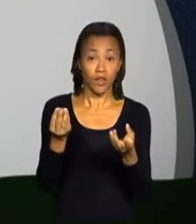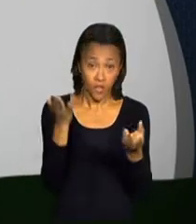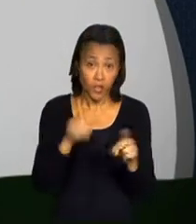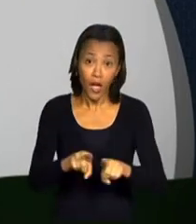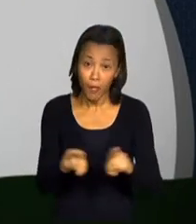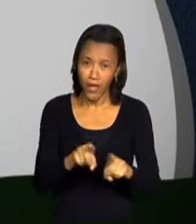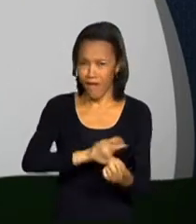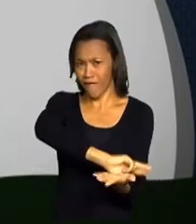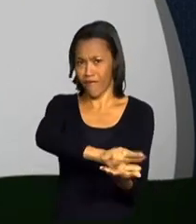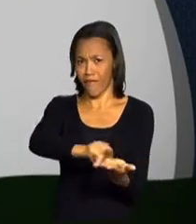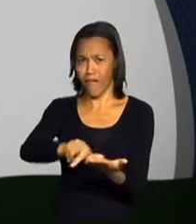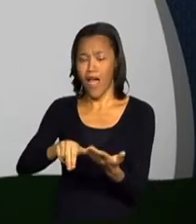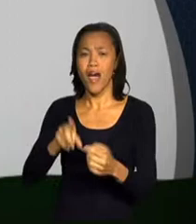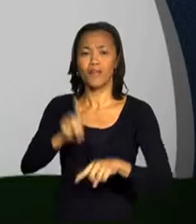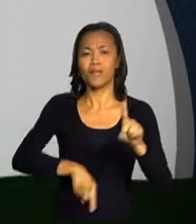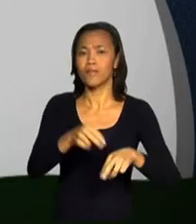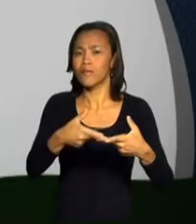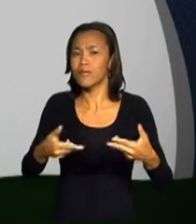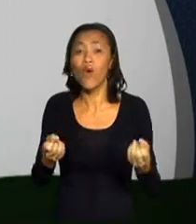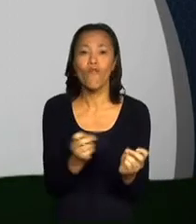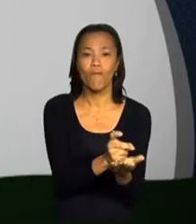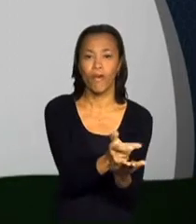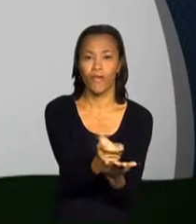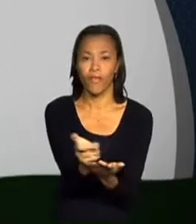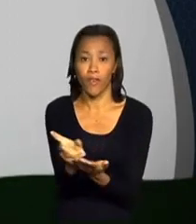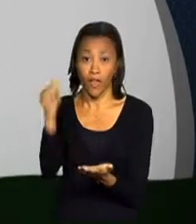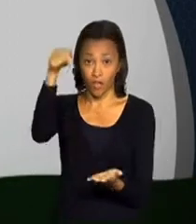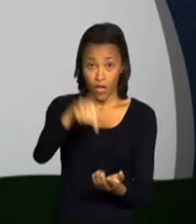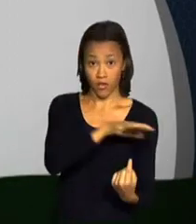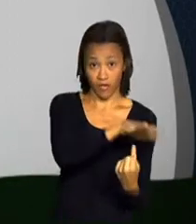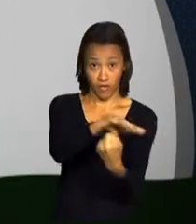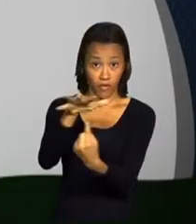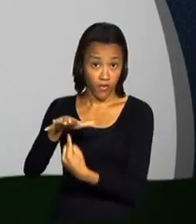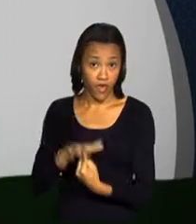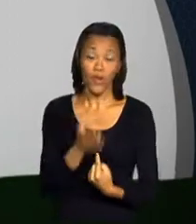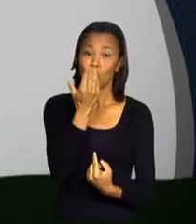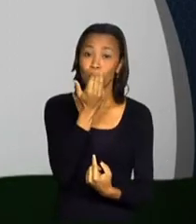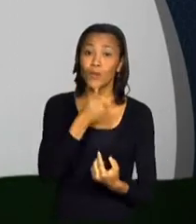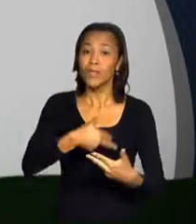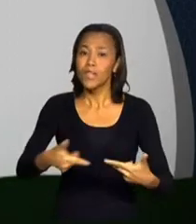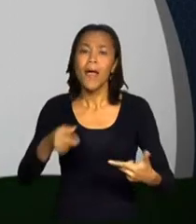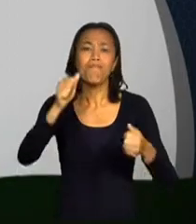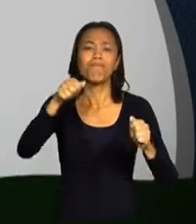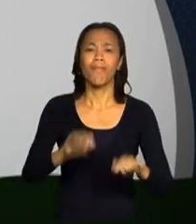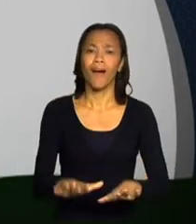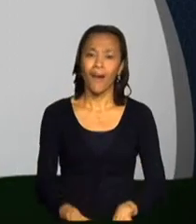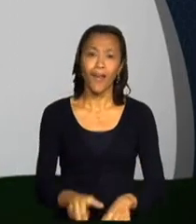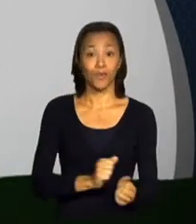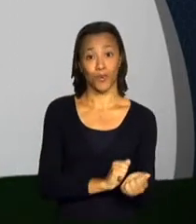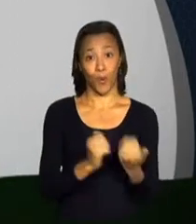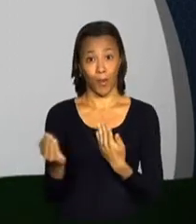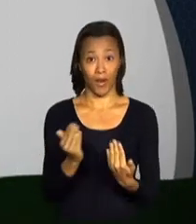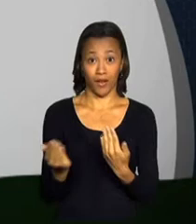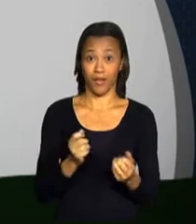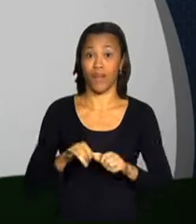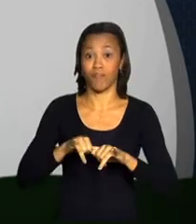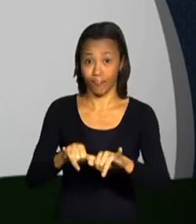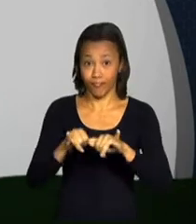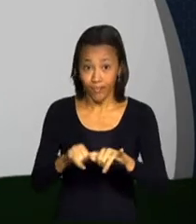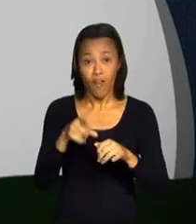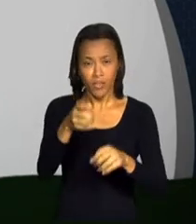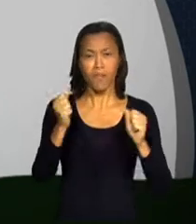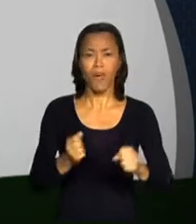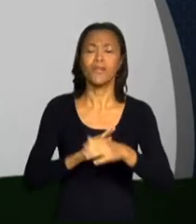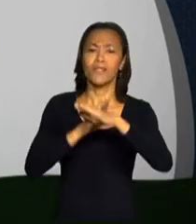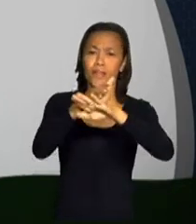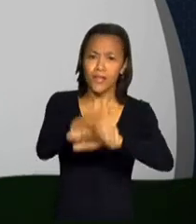de produtos comercializados no momento. Nas feiras, os alimentos orgânicos costumam ser mais baratos que em supermercados. Acesse